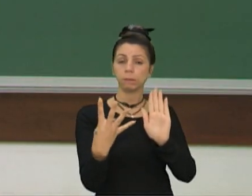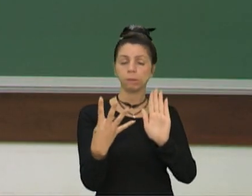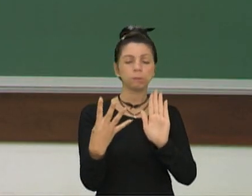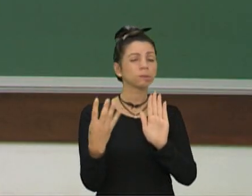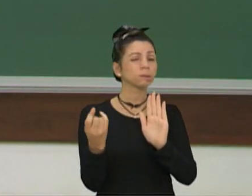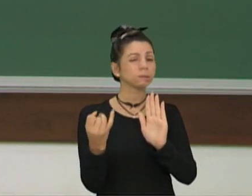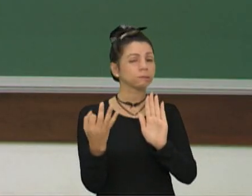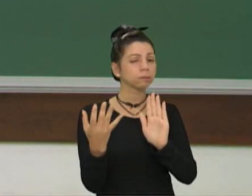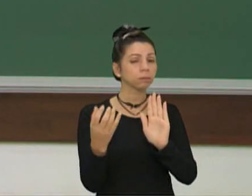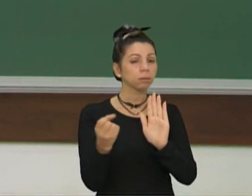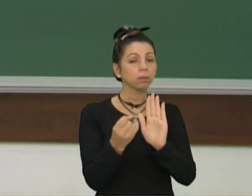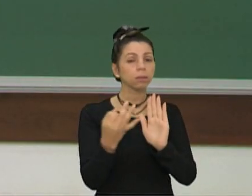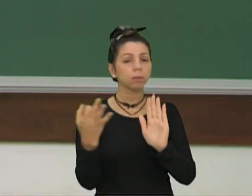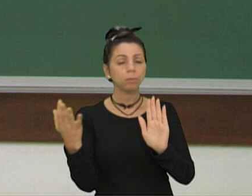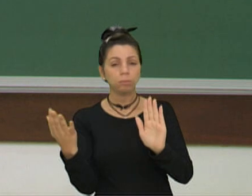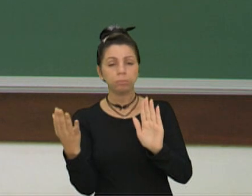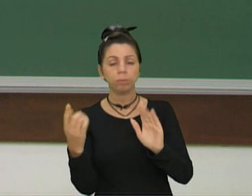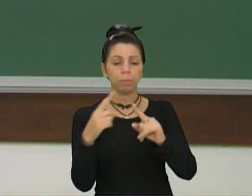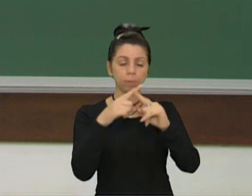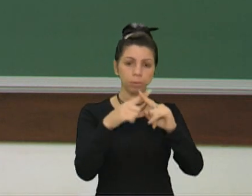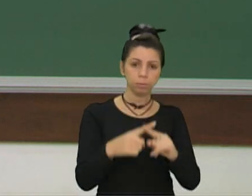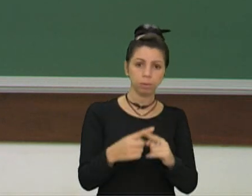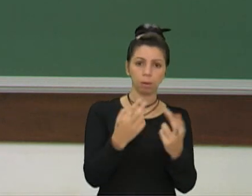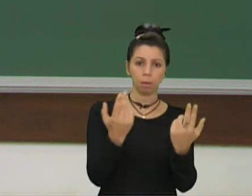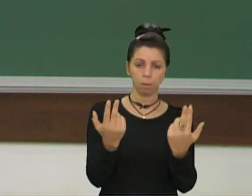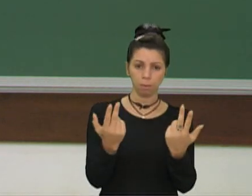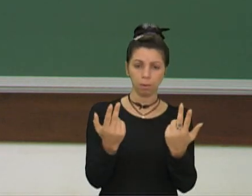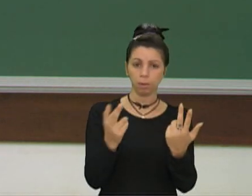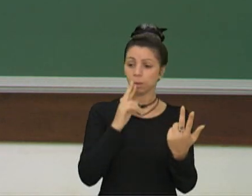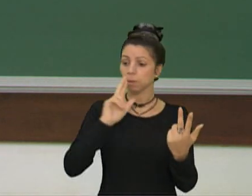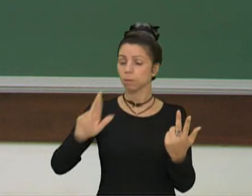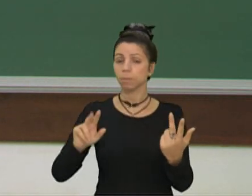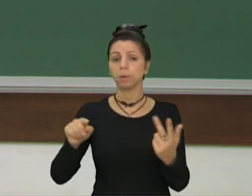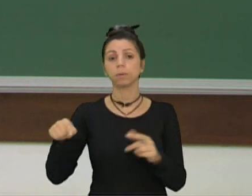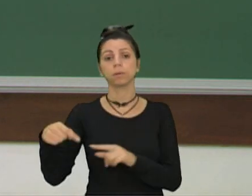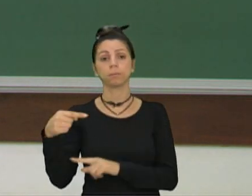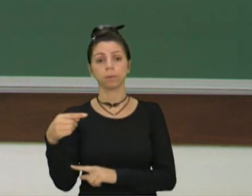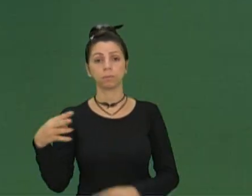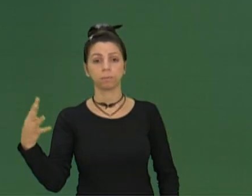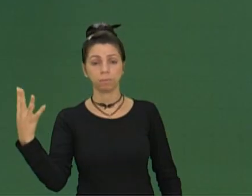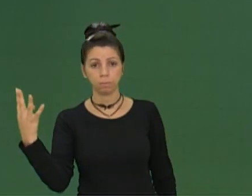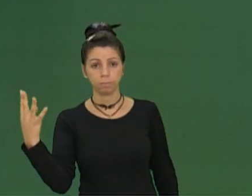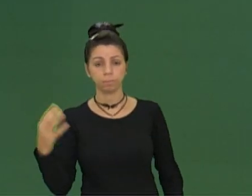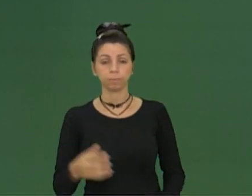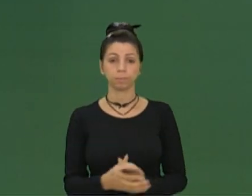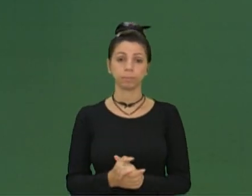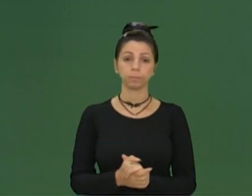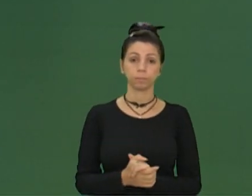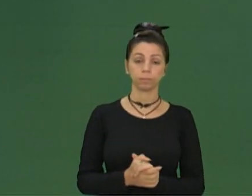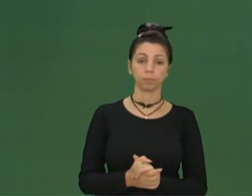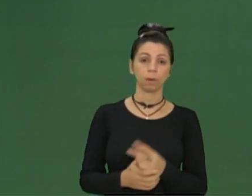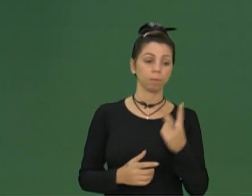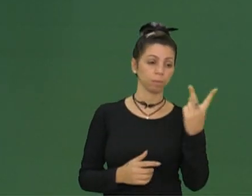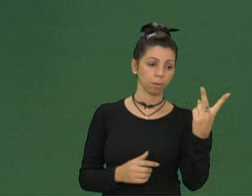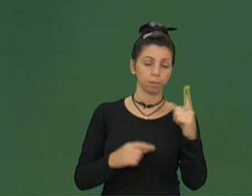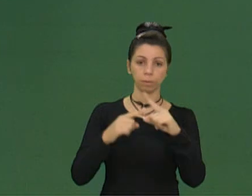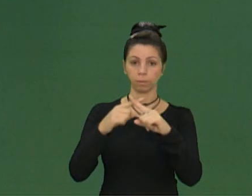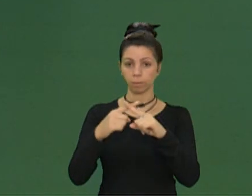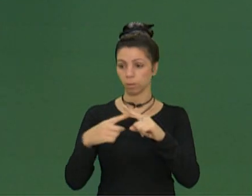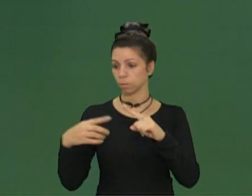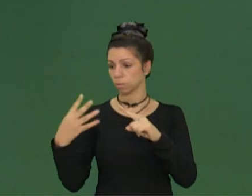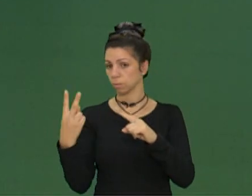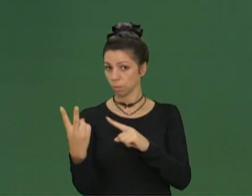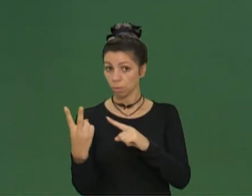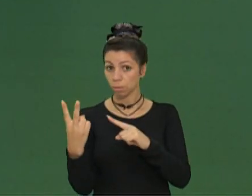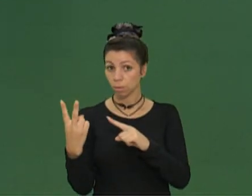que resulta em menos 4? Raiz quadrada de 4 é 2. Por quê? Porque 2 vezes 2 é